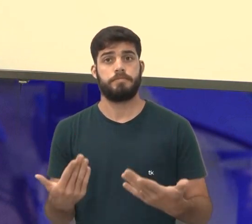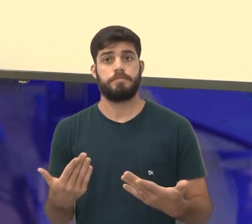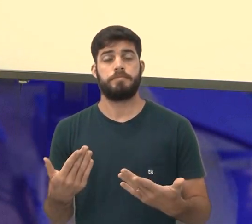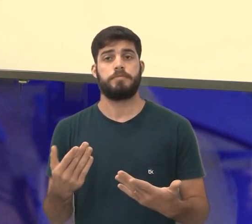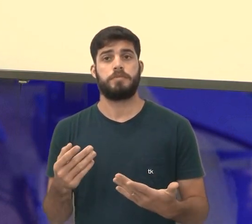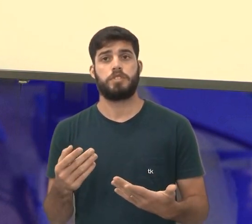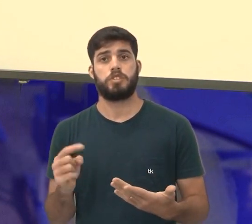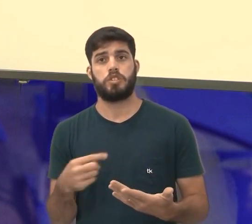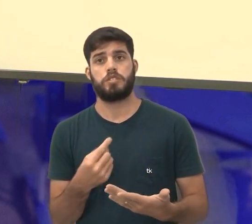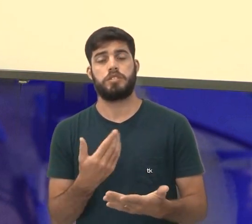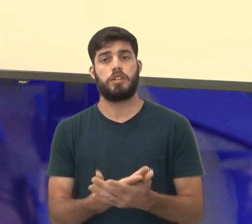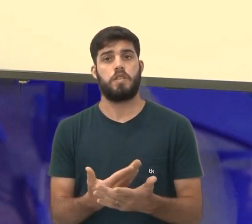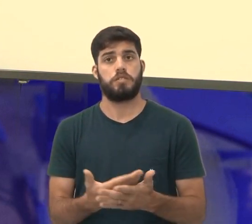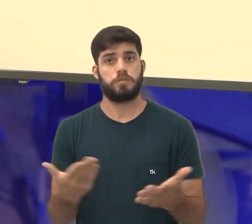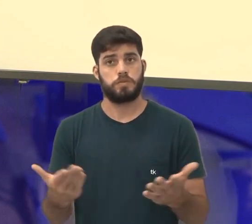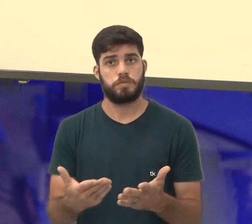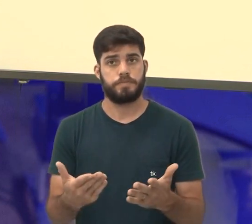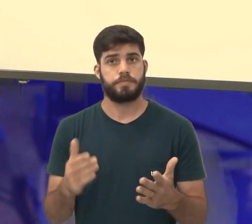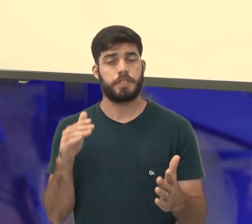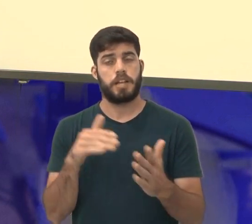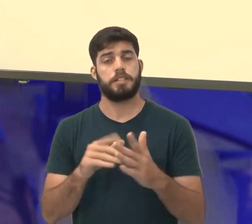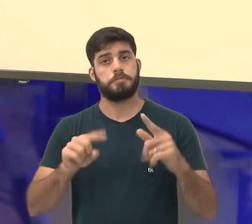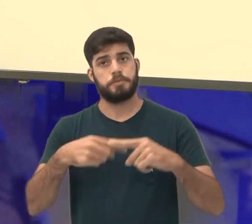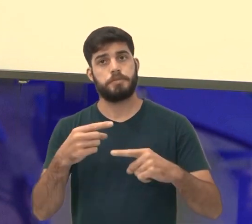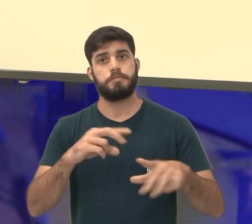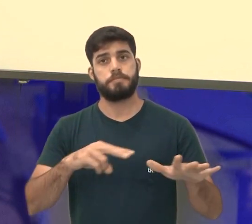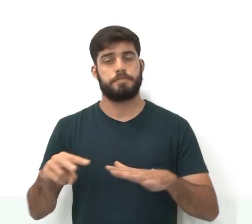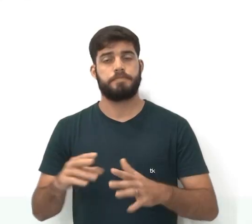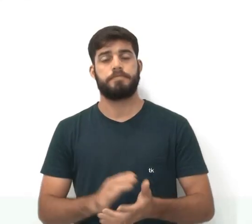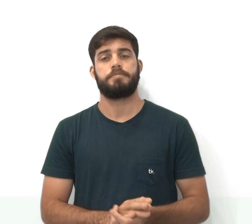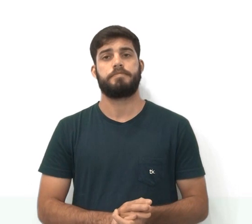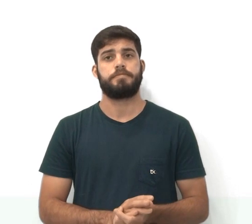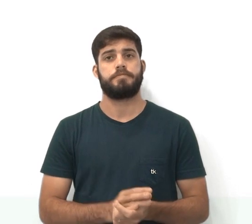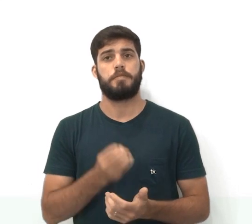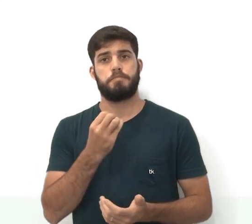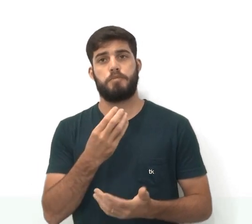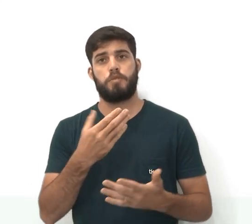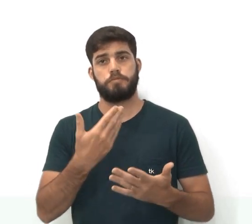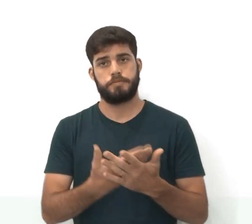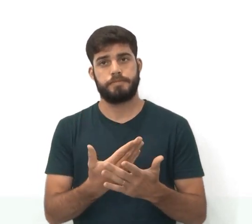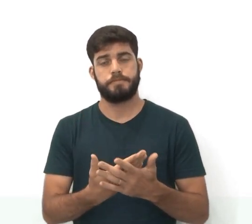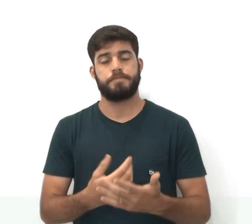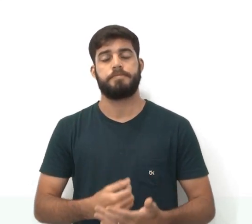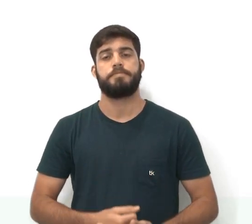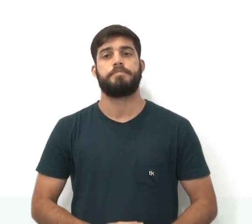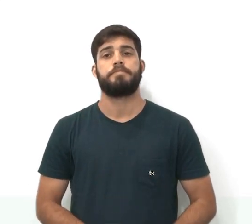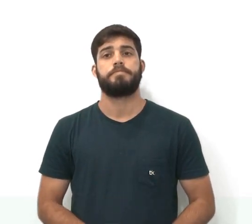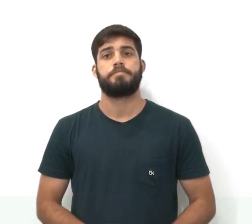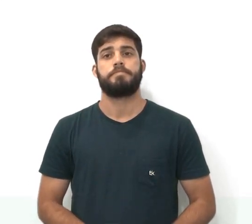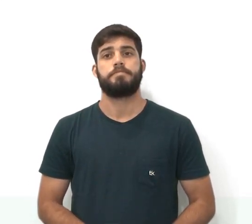Então, pessoal, essa foi a aula de hoje. Até a próxima semana e bons estudos.